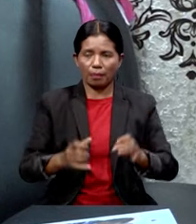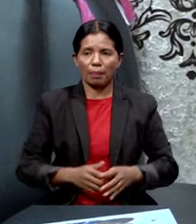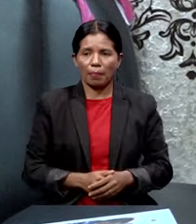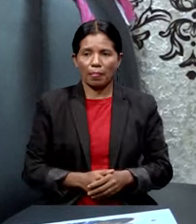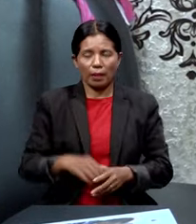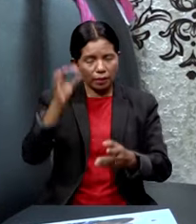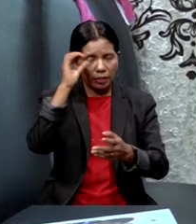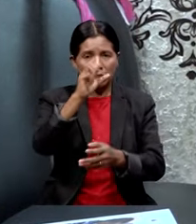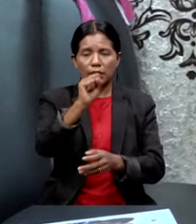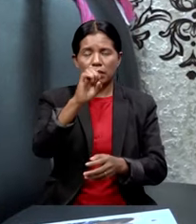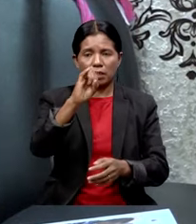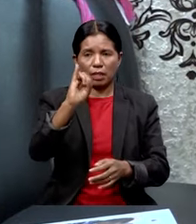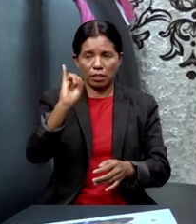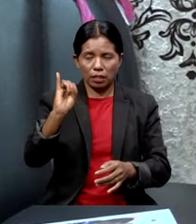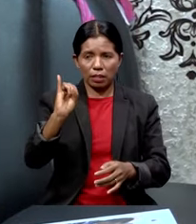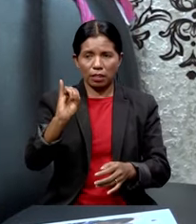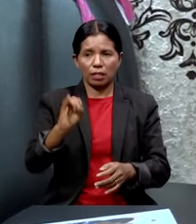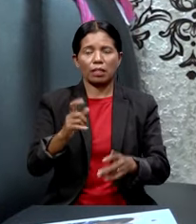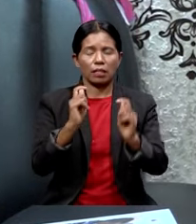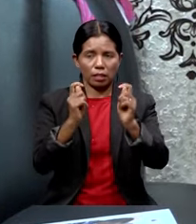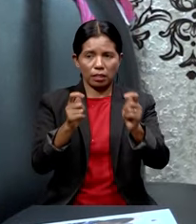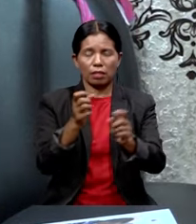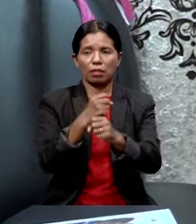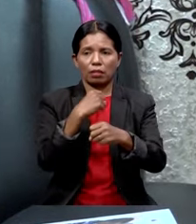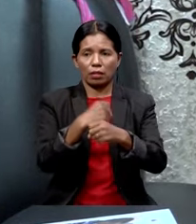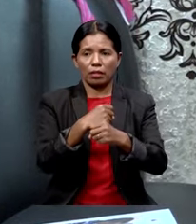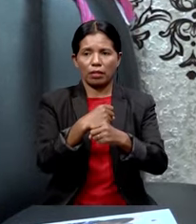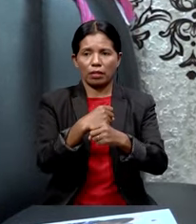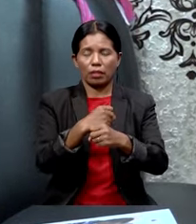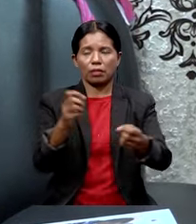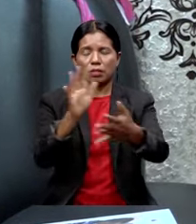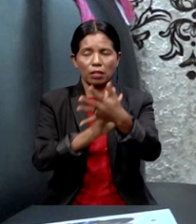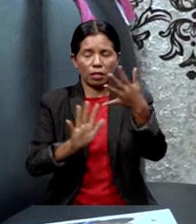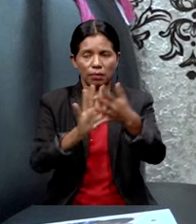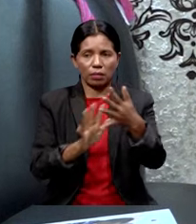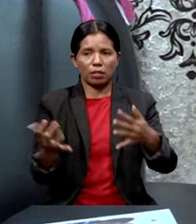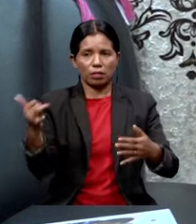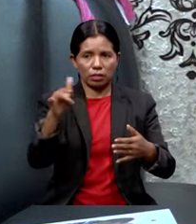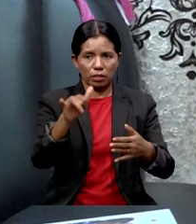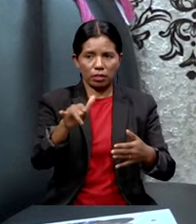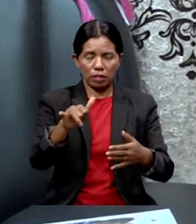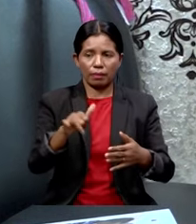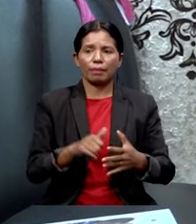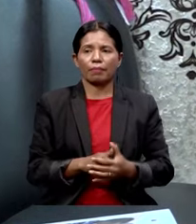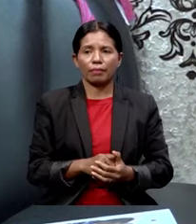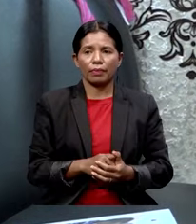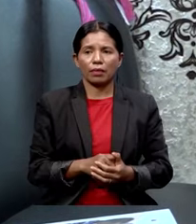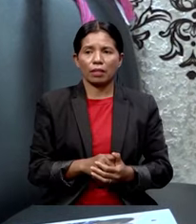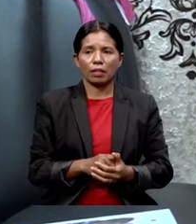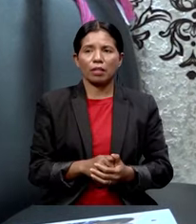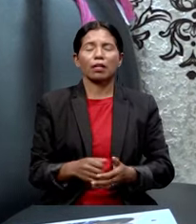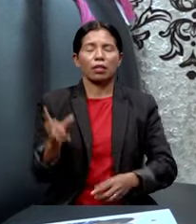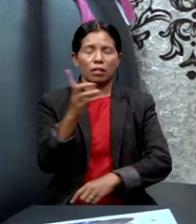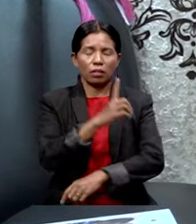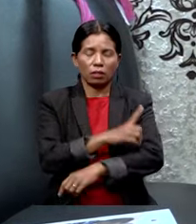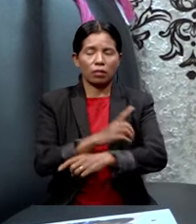Secretário de Igualdade tenta atuhalo celebração sira ka dias comemorativos